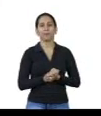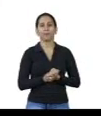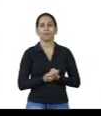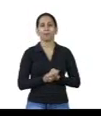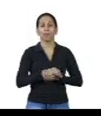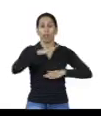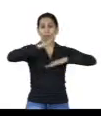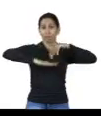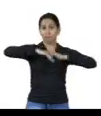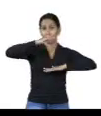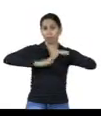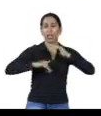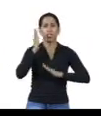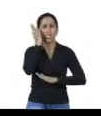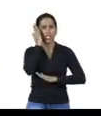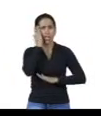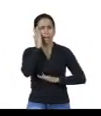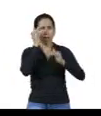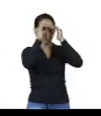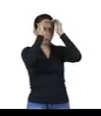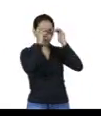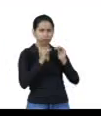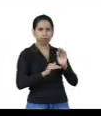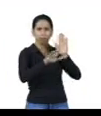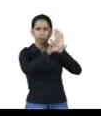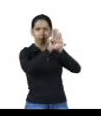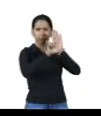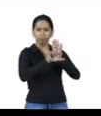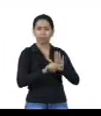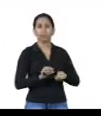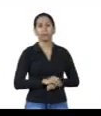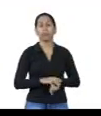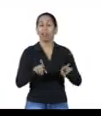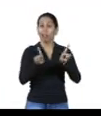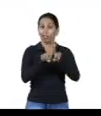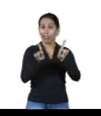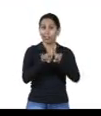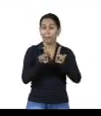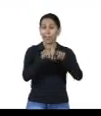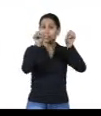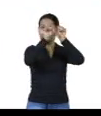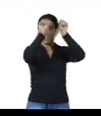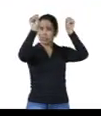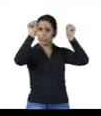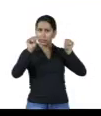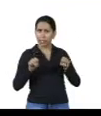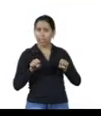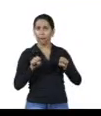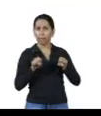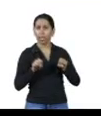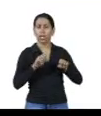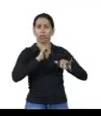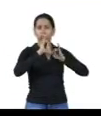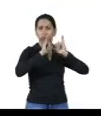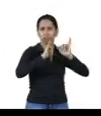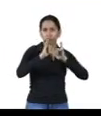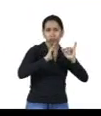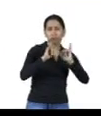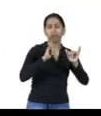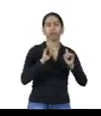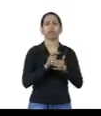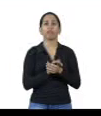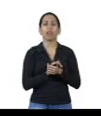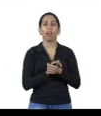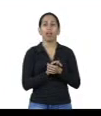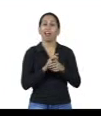habilitado. Estar em conformidade técnica com o sistema de comando em que estão integrados. Ser instalados